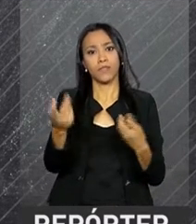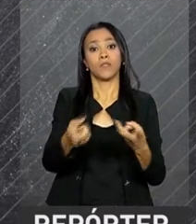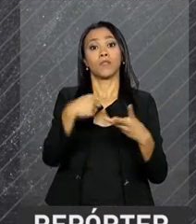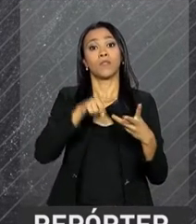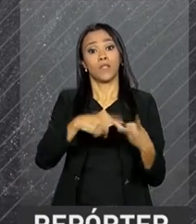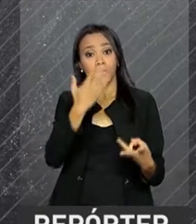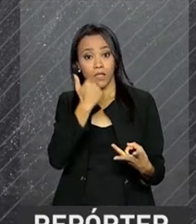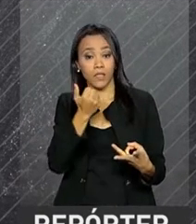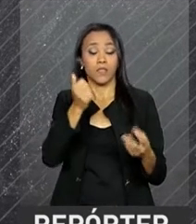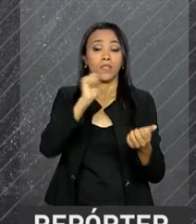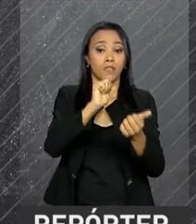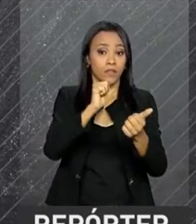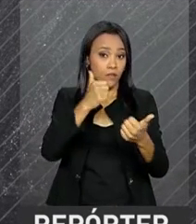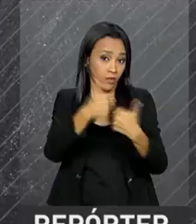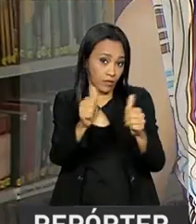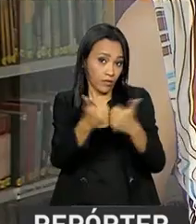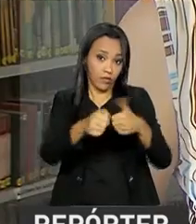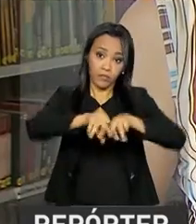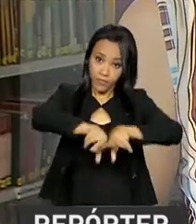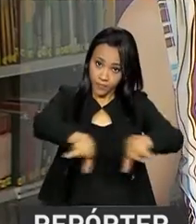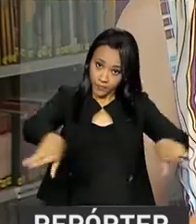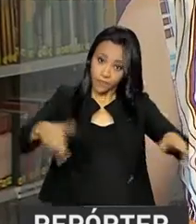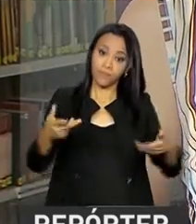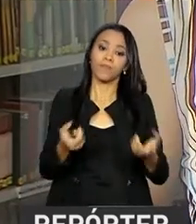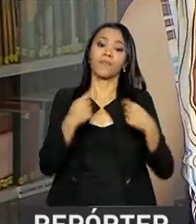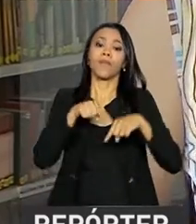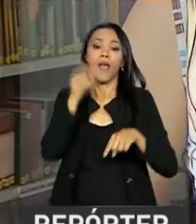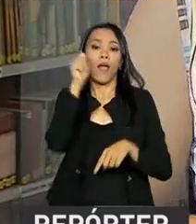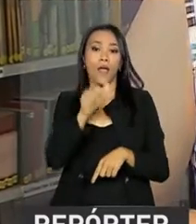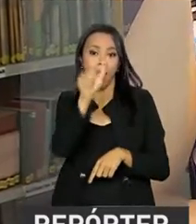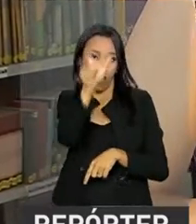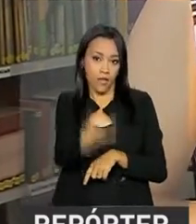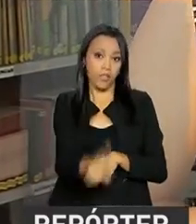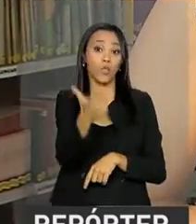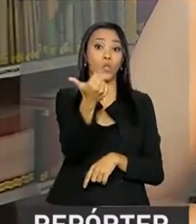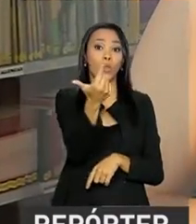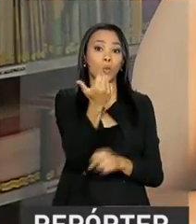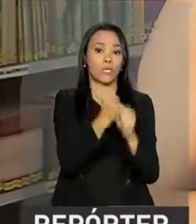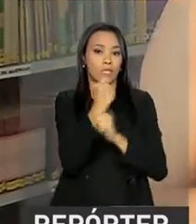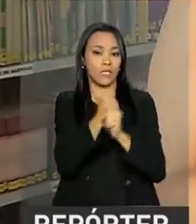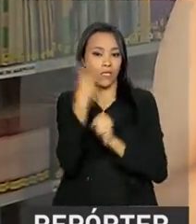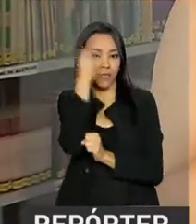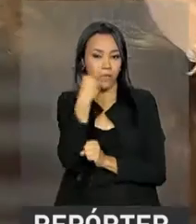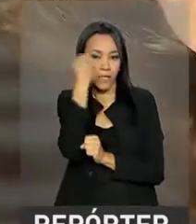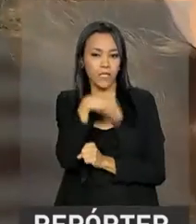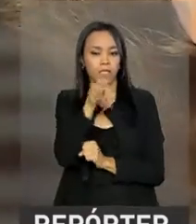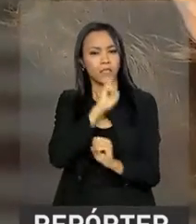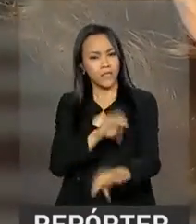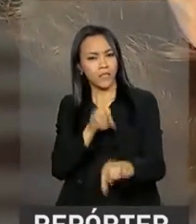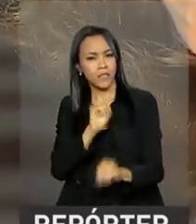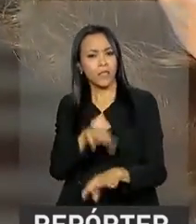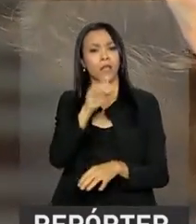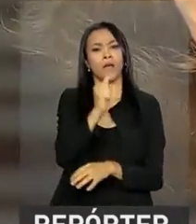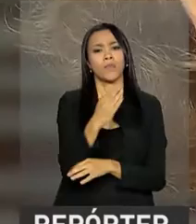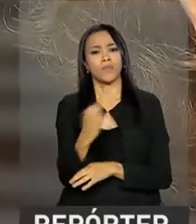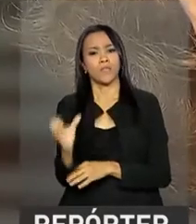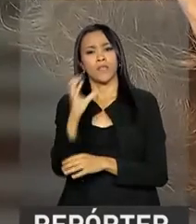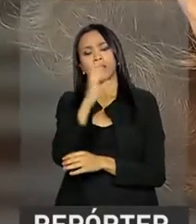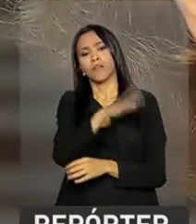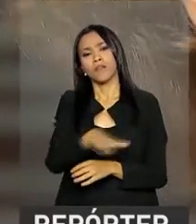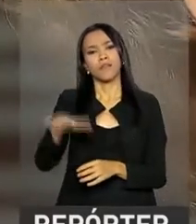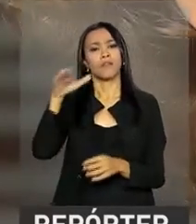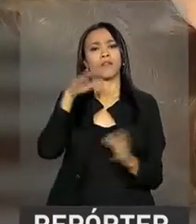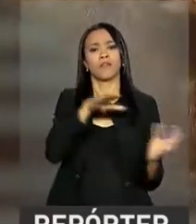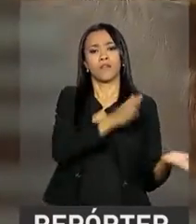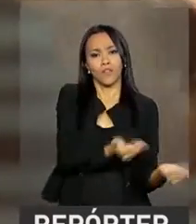alimentação e transporte dos alunos esta professora atua há 12 anos com a fab a atração de jovens e adultos e tem